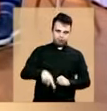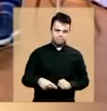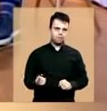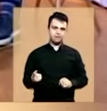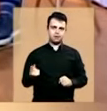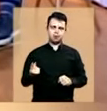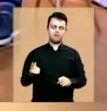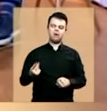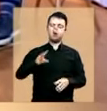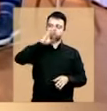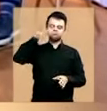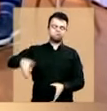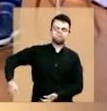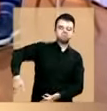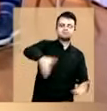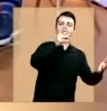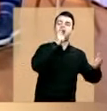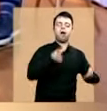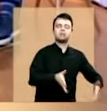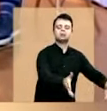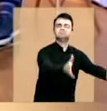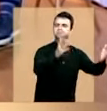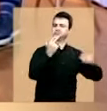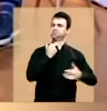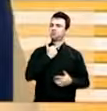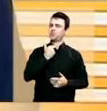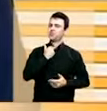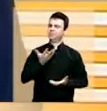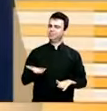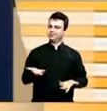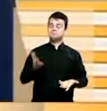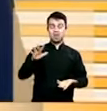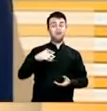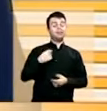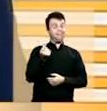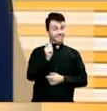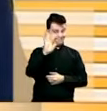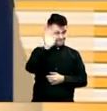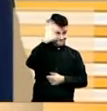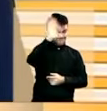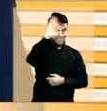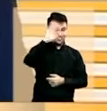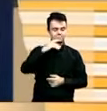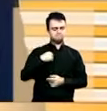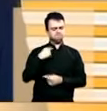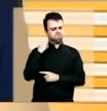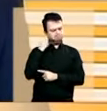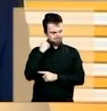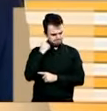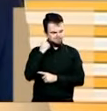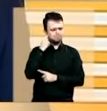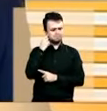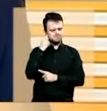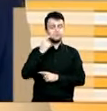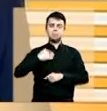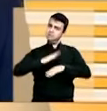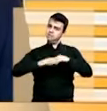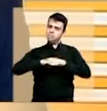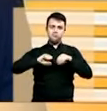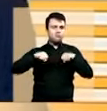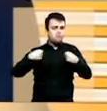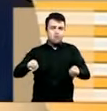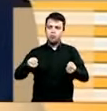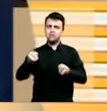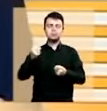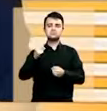essa água não pode ser jogada no meio ambiente, devolvida no meio ambiente de qualquer forma. Mas custa caro. Mas eu tenho que ter consciência que é o mínimo que eu tenho que